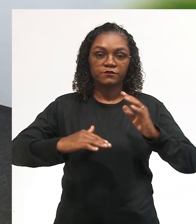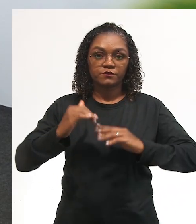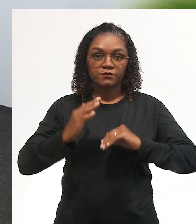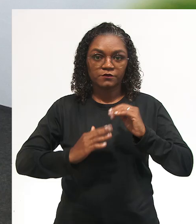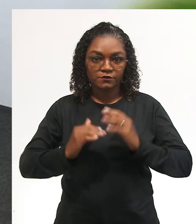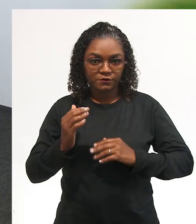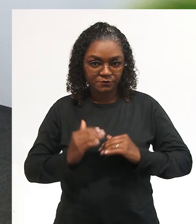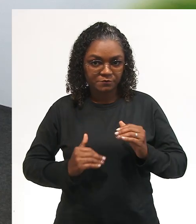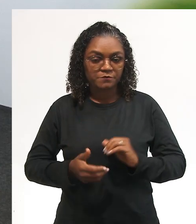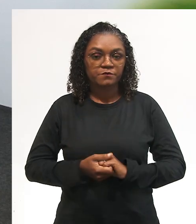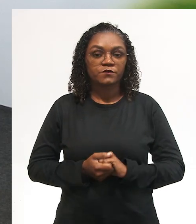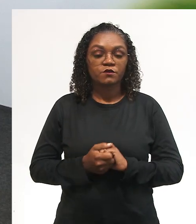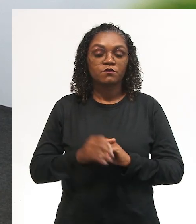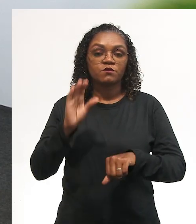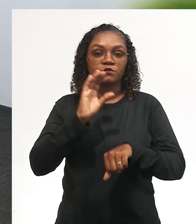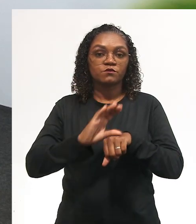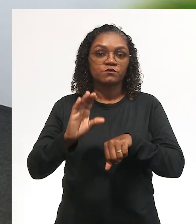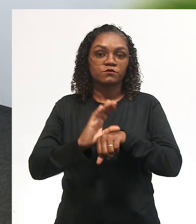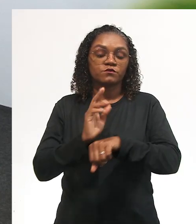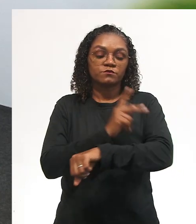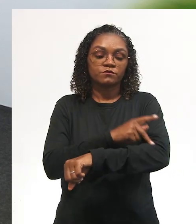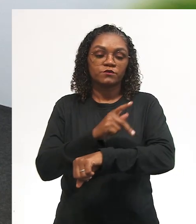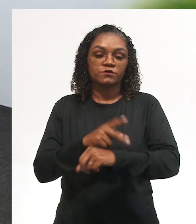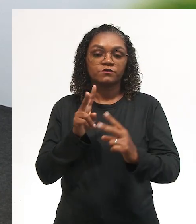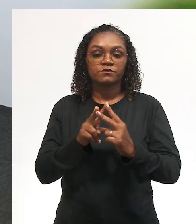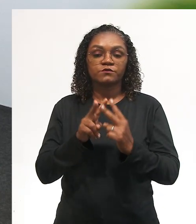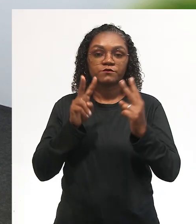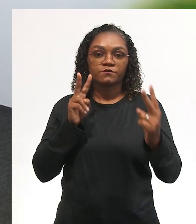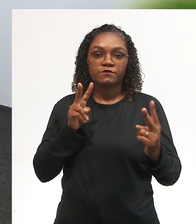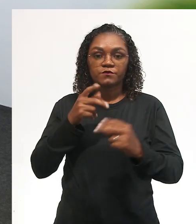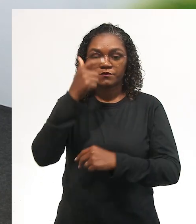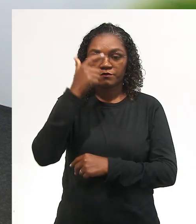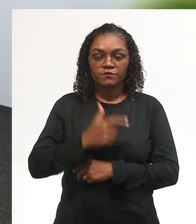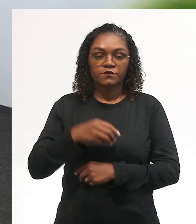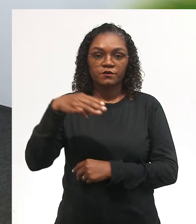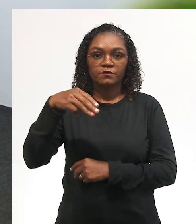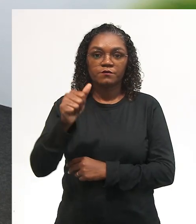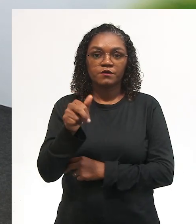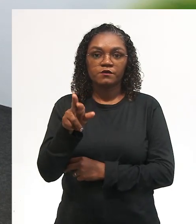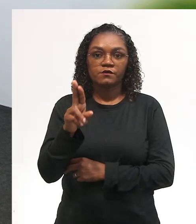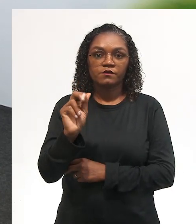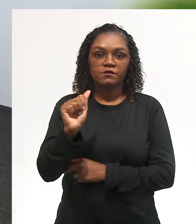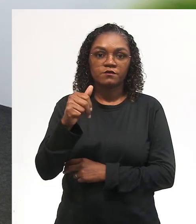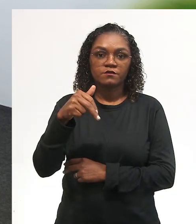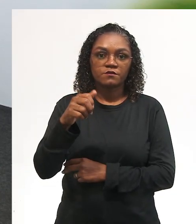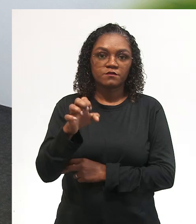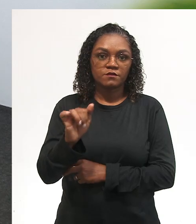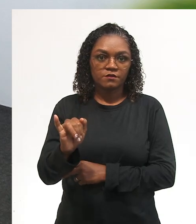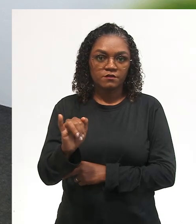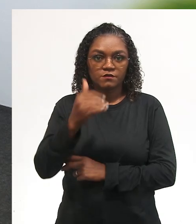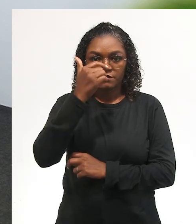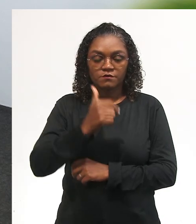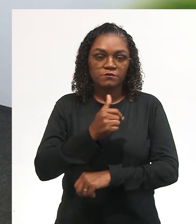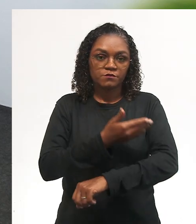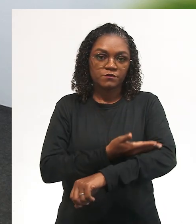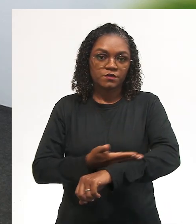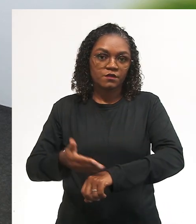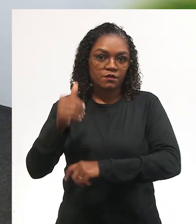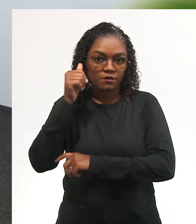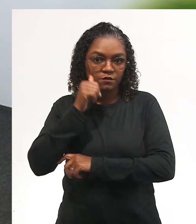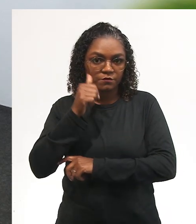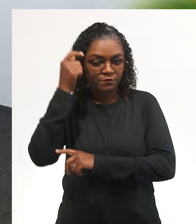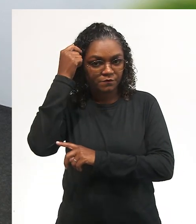de Licenciatura em Pedagogia na modalidade EAD. Me chamo Maranei Roers Penha, sou uma